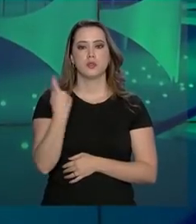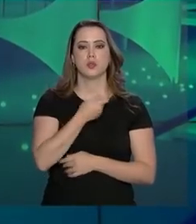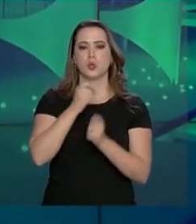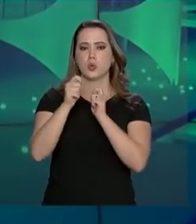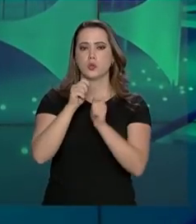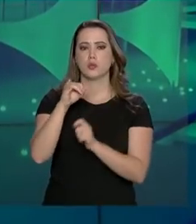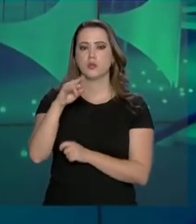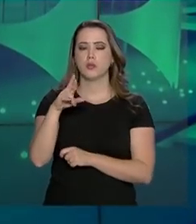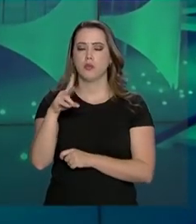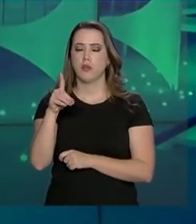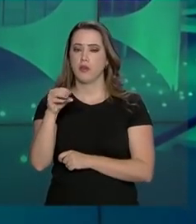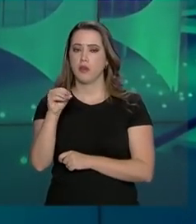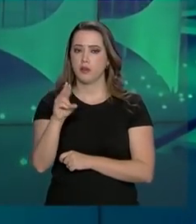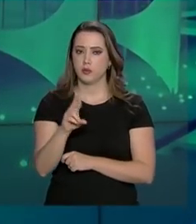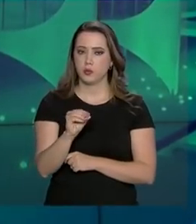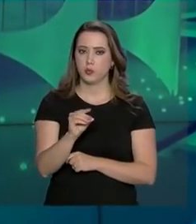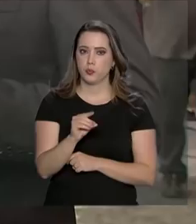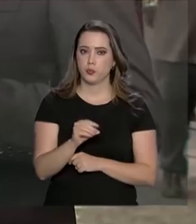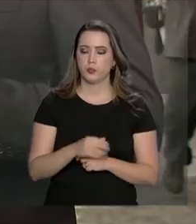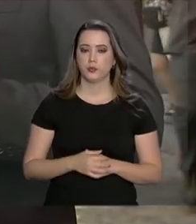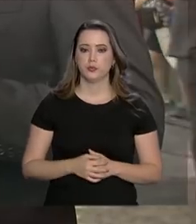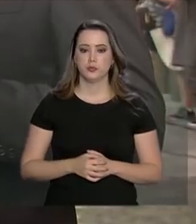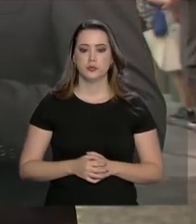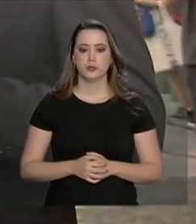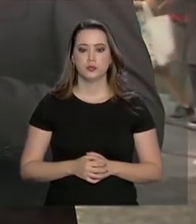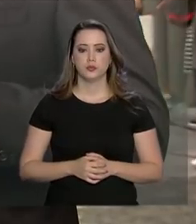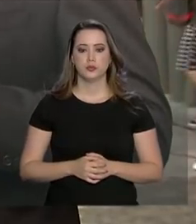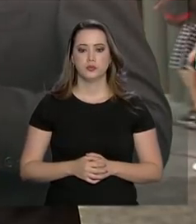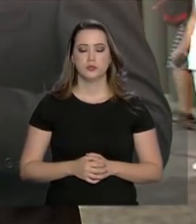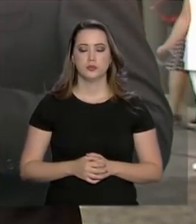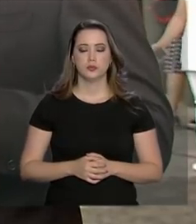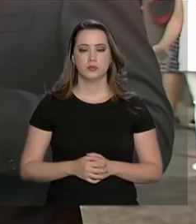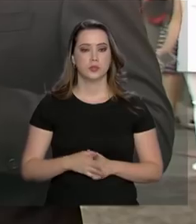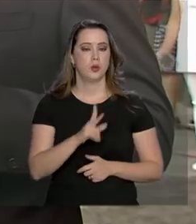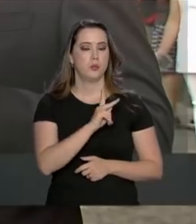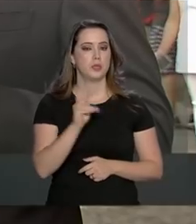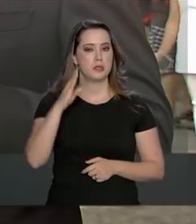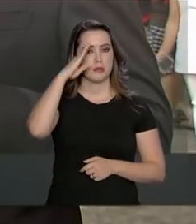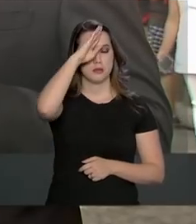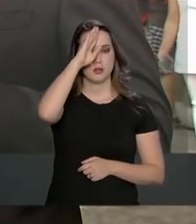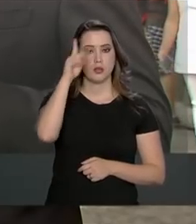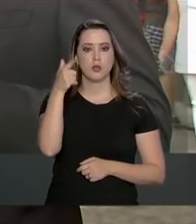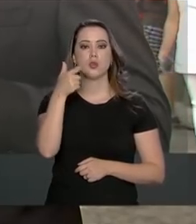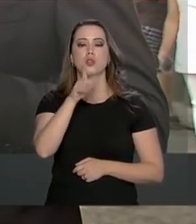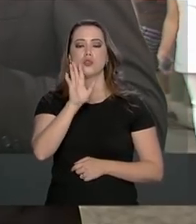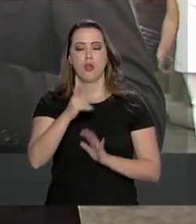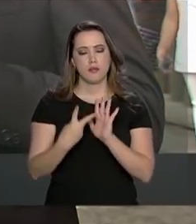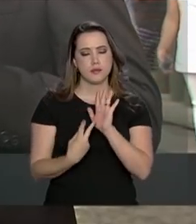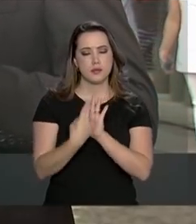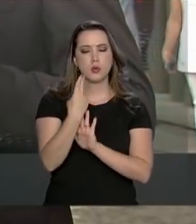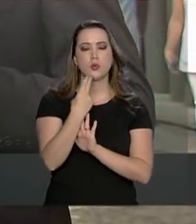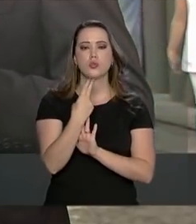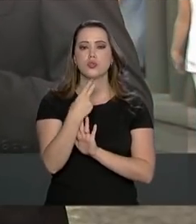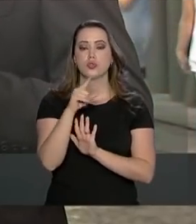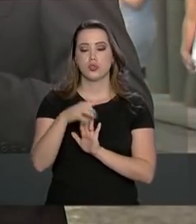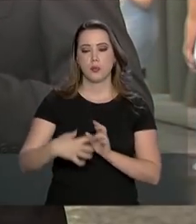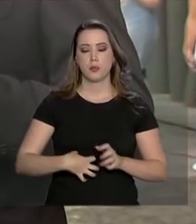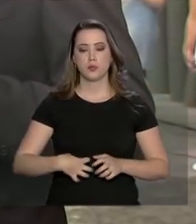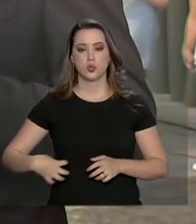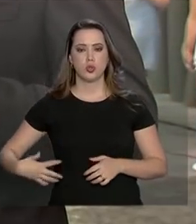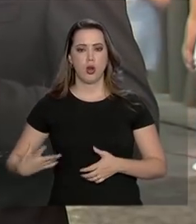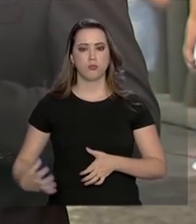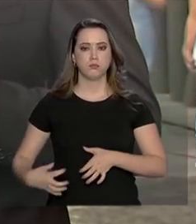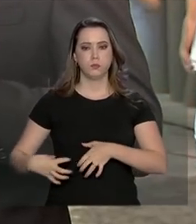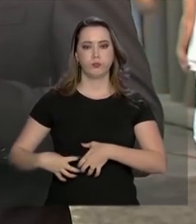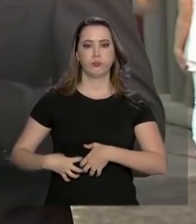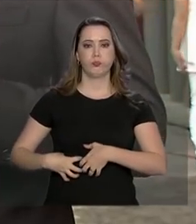nosso repórter Ricardo Ferraz. O presidente Jair Bolsonaro recuperou-se da cirurgia de retirada da bolsa de